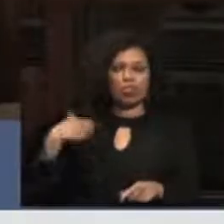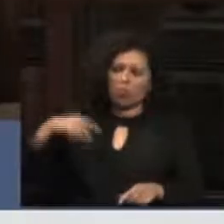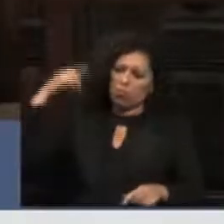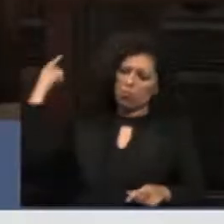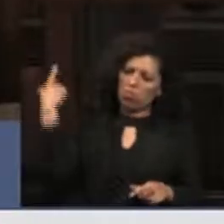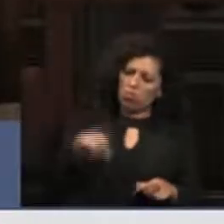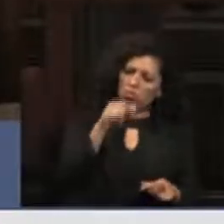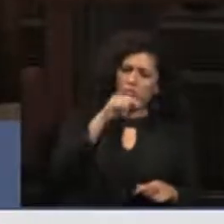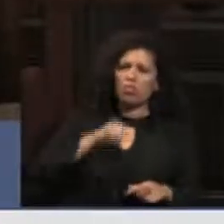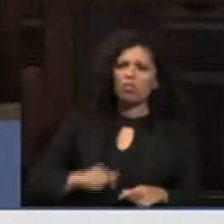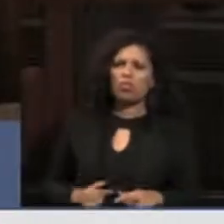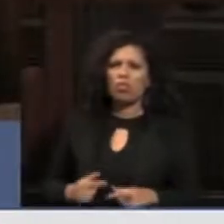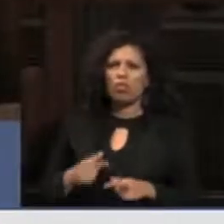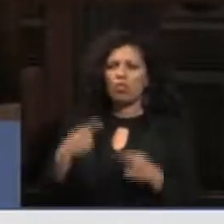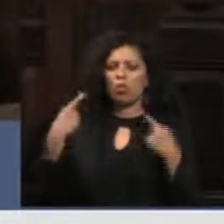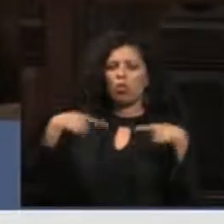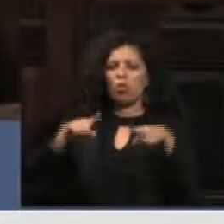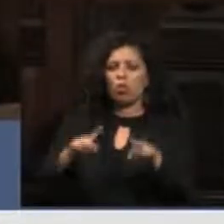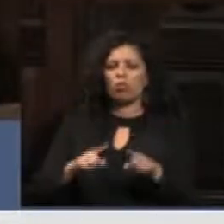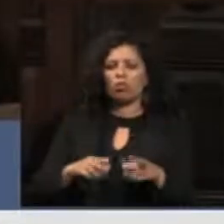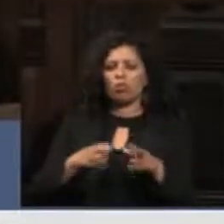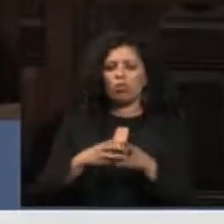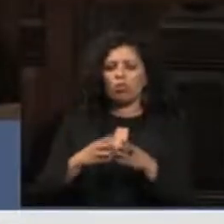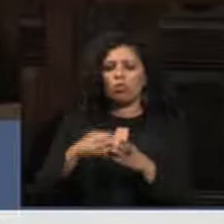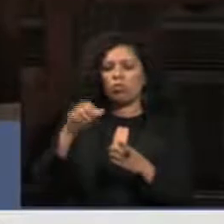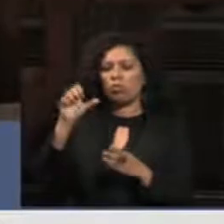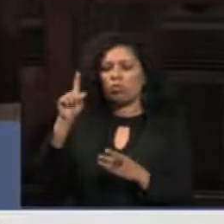adversários, vai sentar o dedo no PSOL.